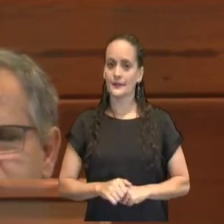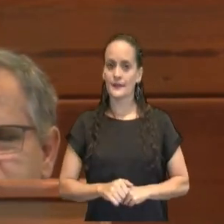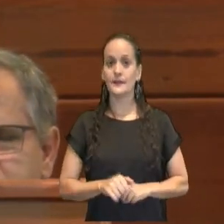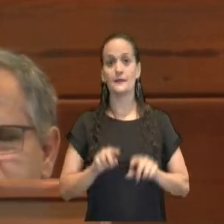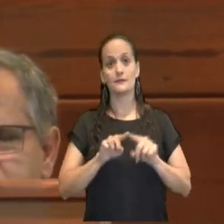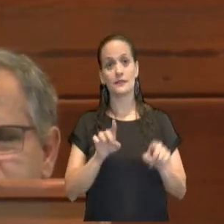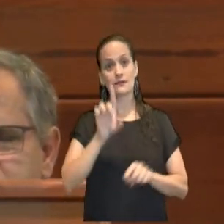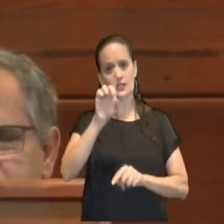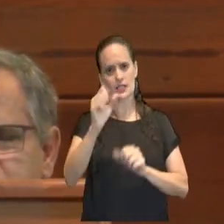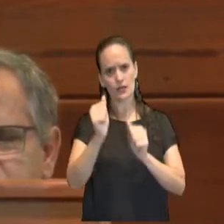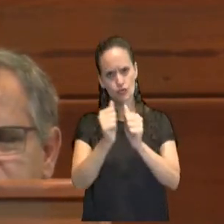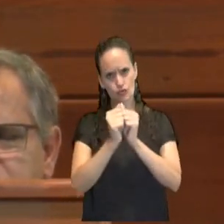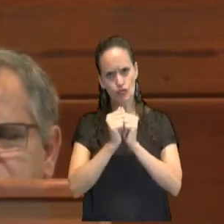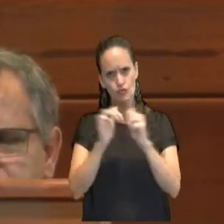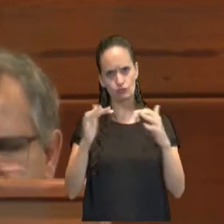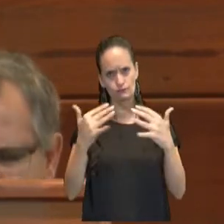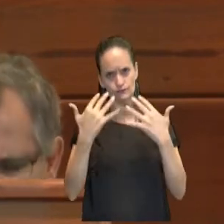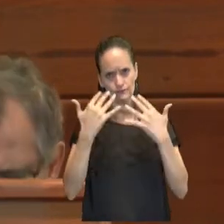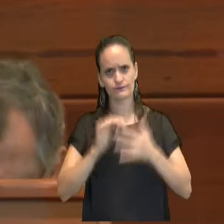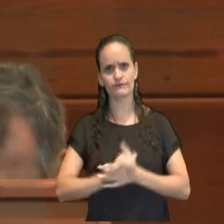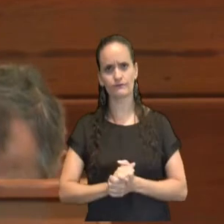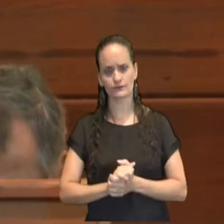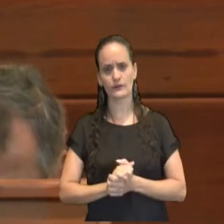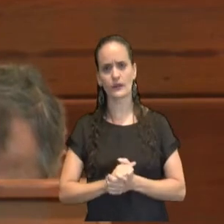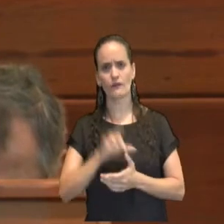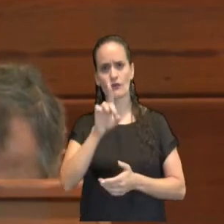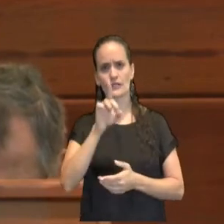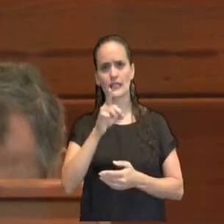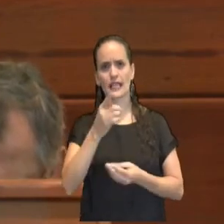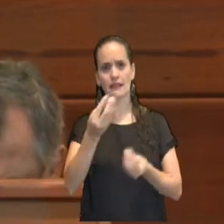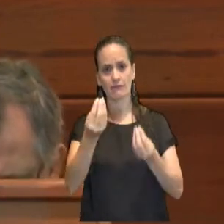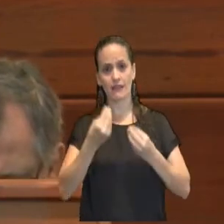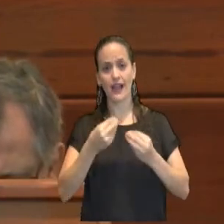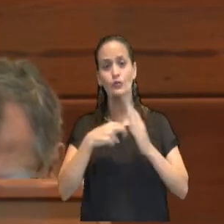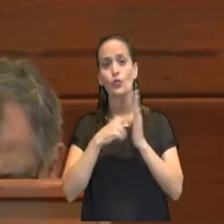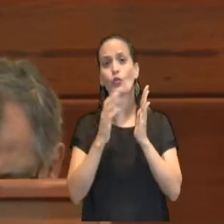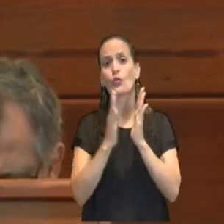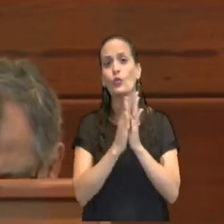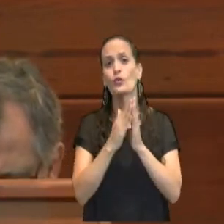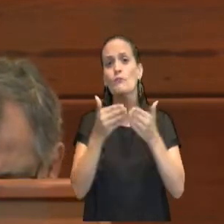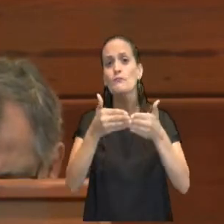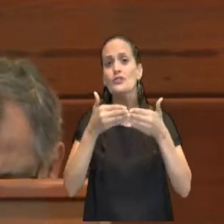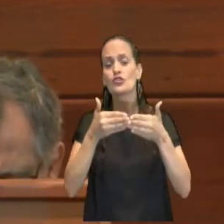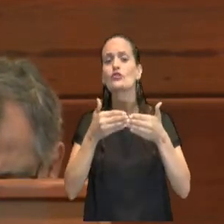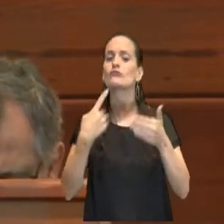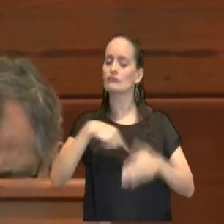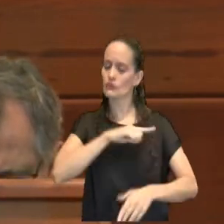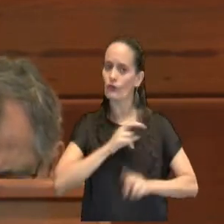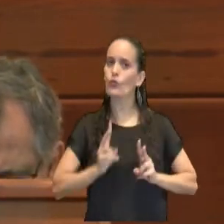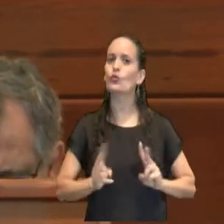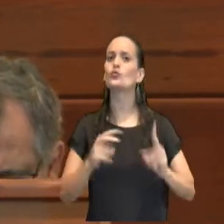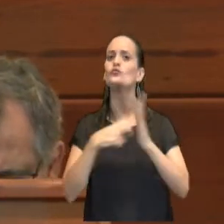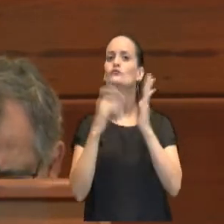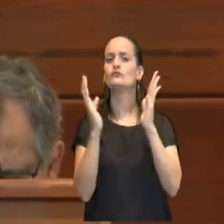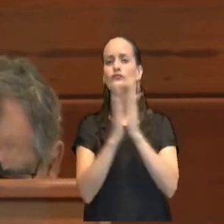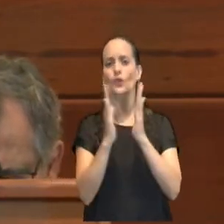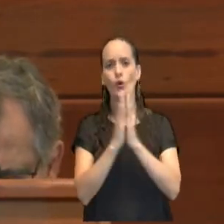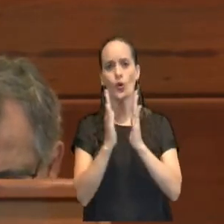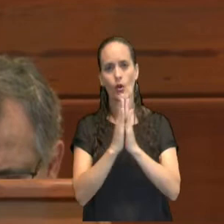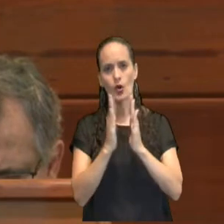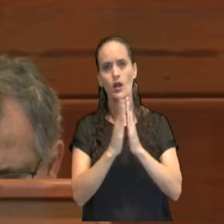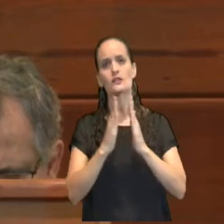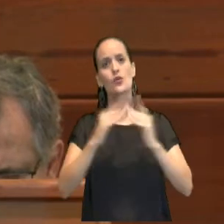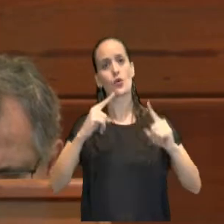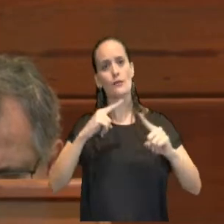nos acompanha, que tem enviado o seu pedido de oração, vamos estar intercedendo uns pelos outros como igreja do